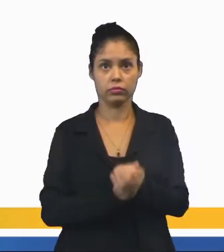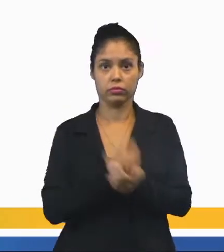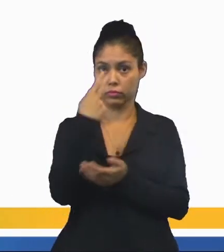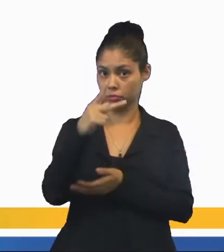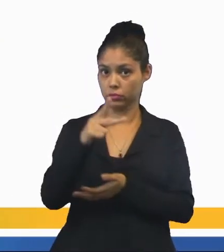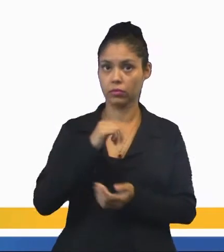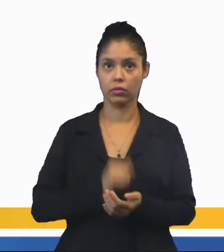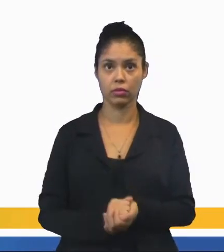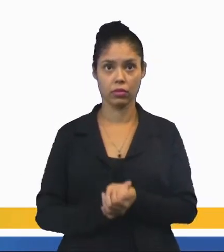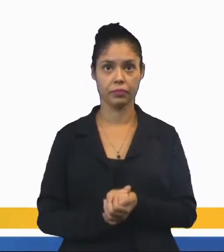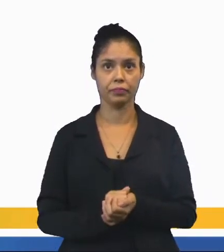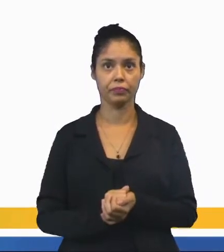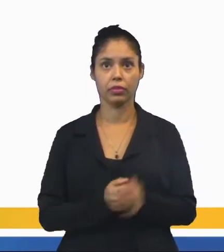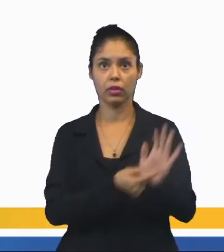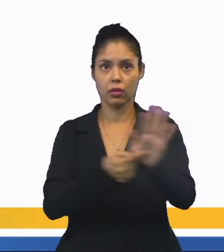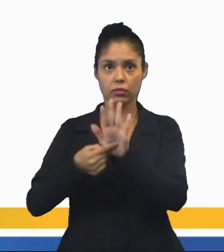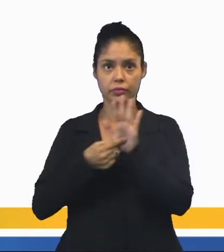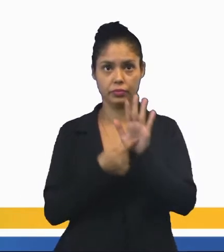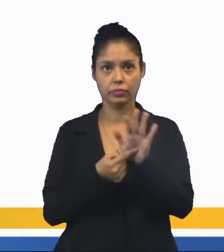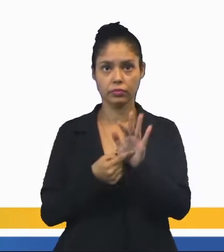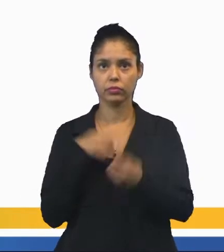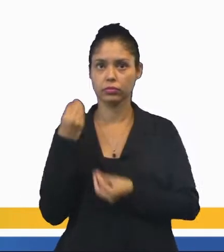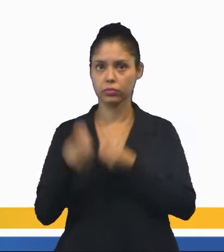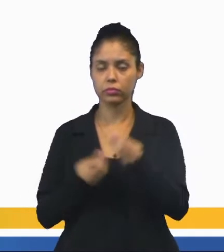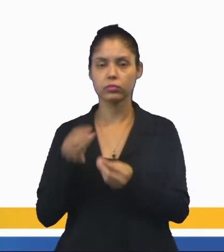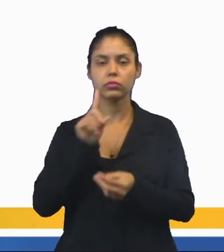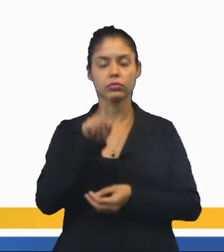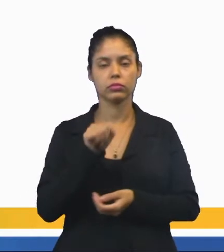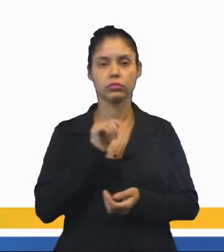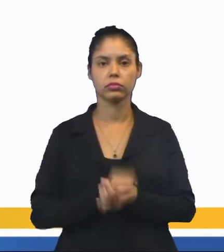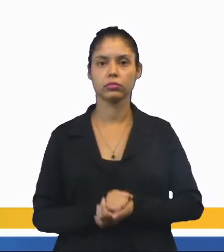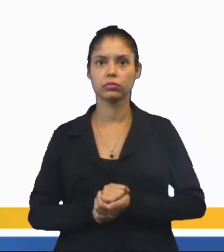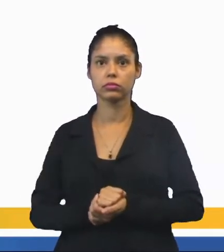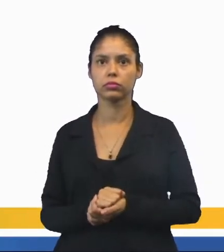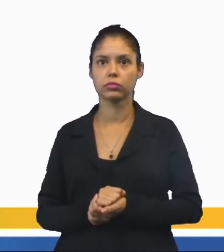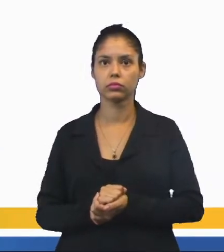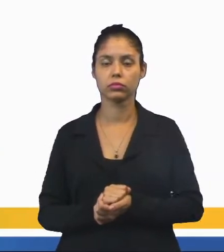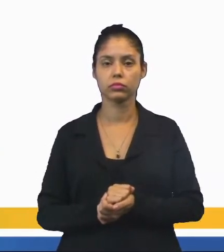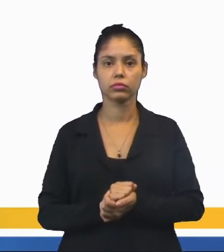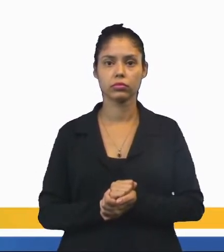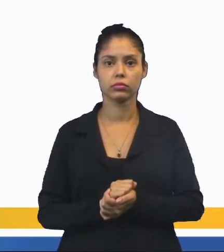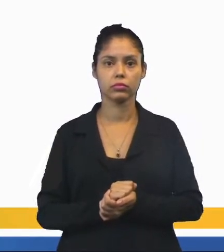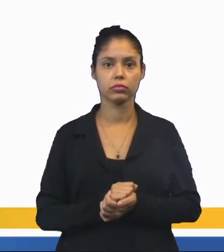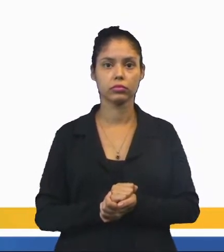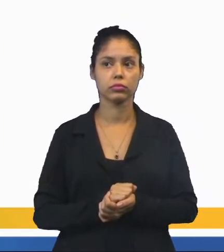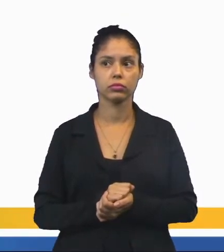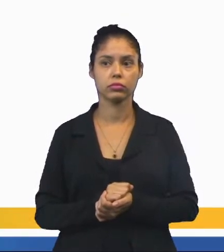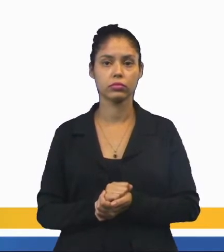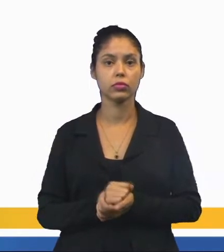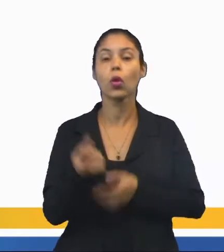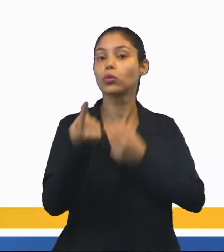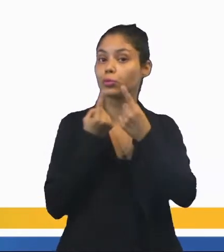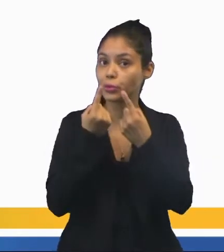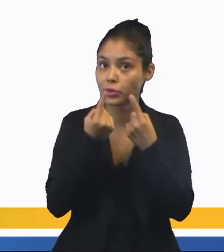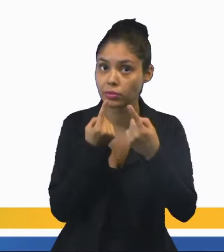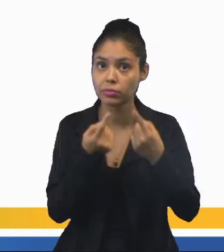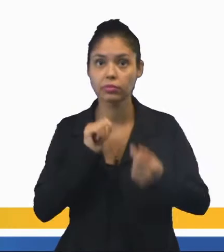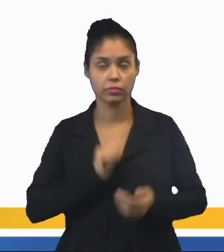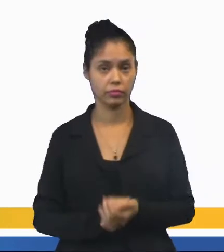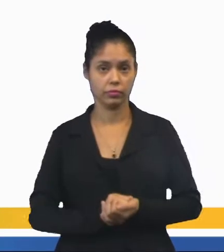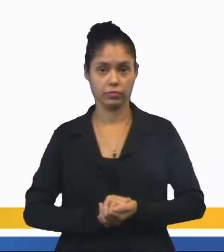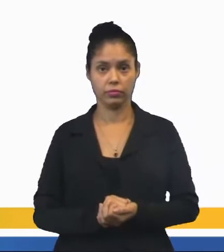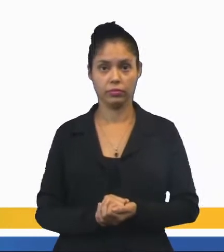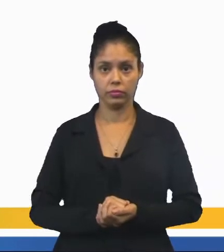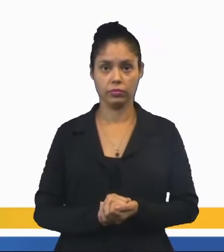sua, referente ao seu modo de ser. Então, é um diálogo